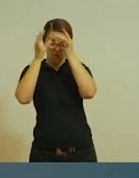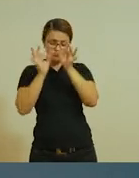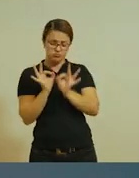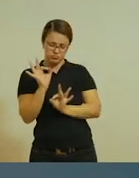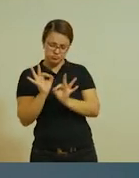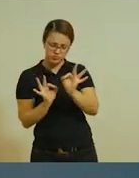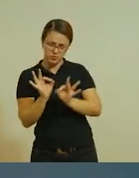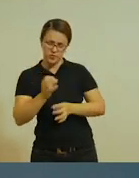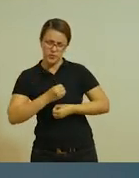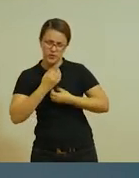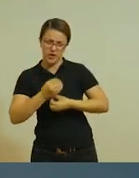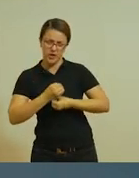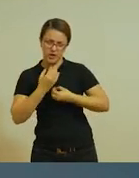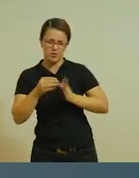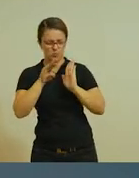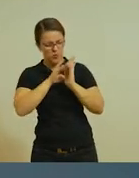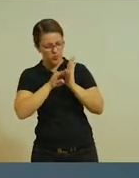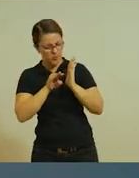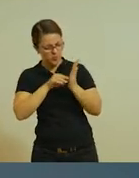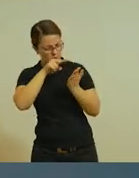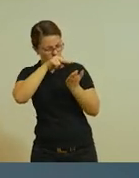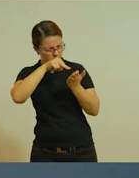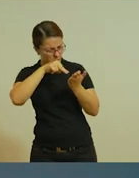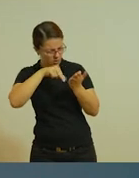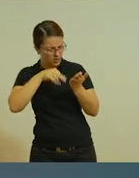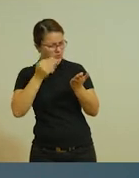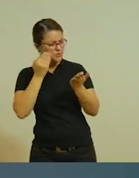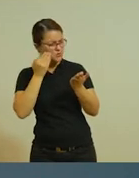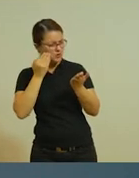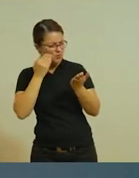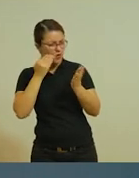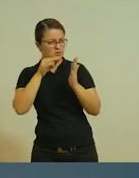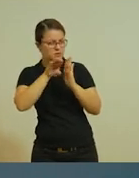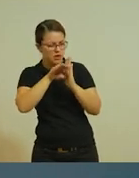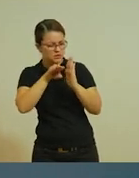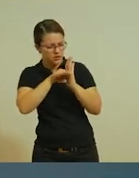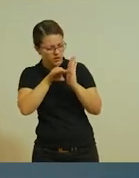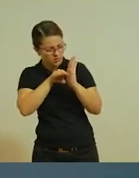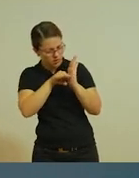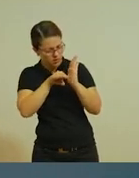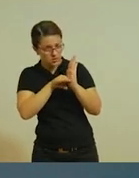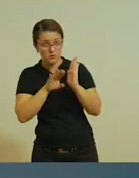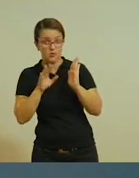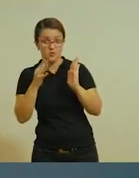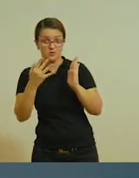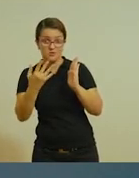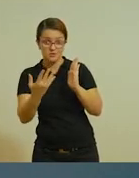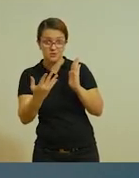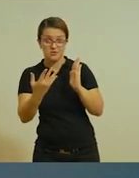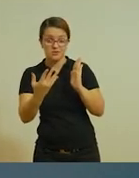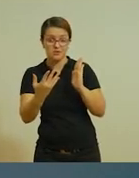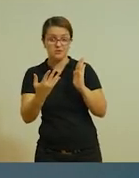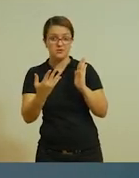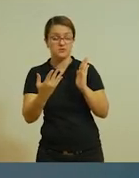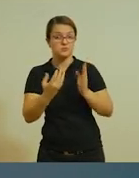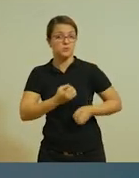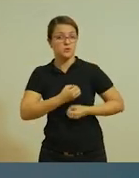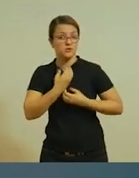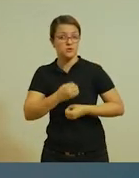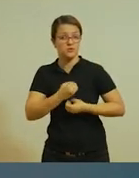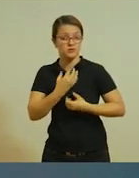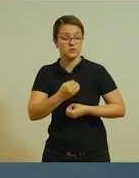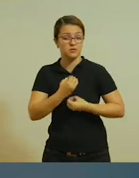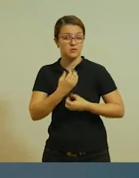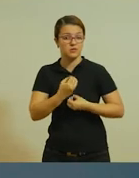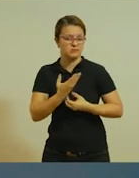cabeça dela, ela também vai tendo uma noção de sequenciação das coisas que acontecem no